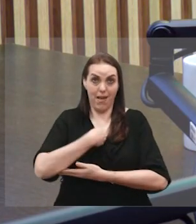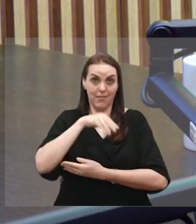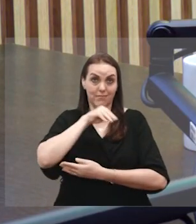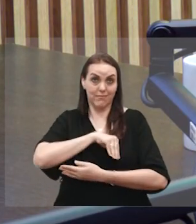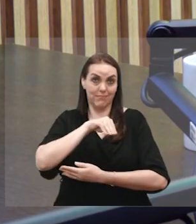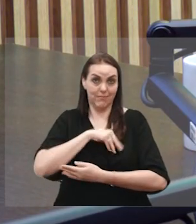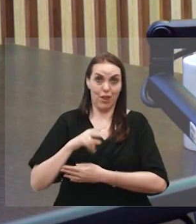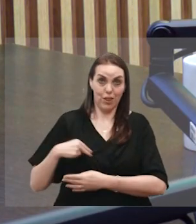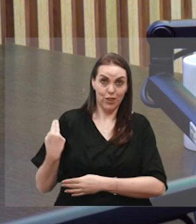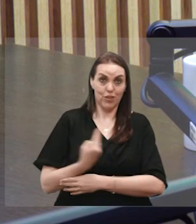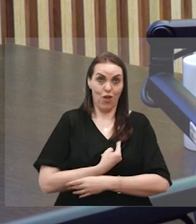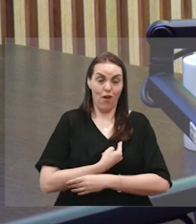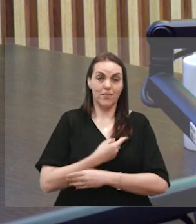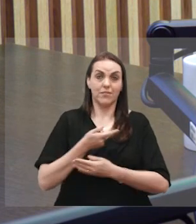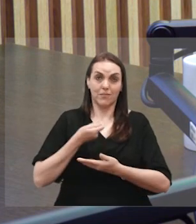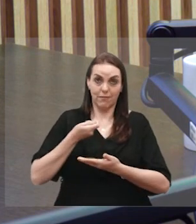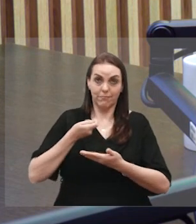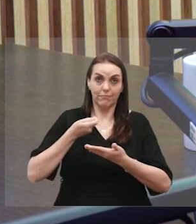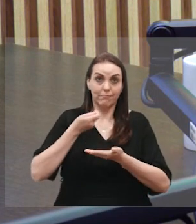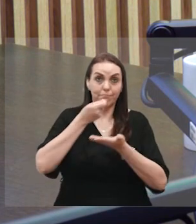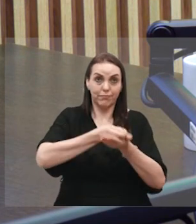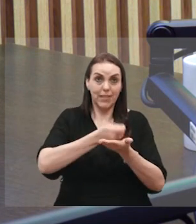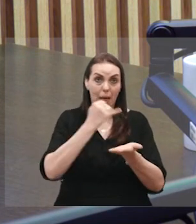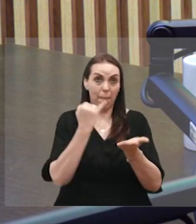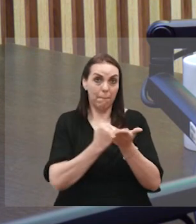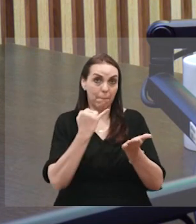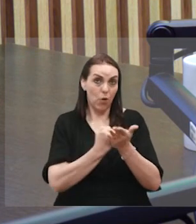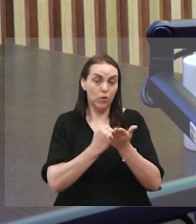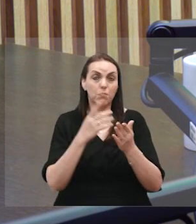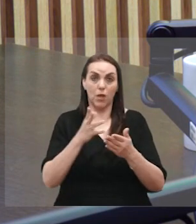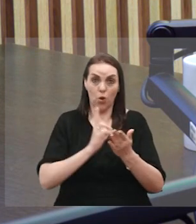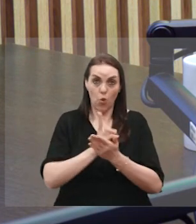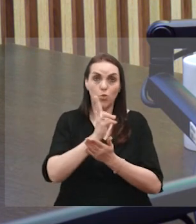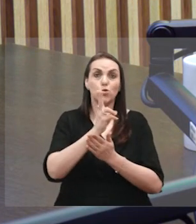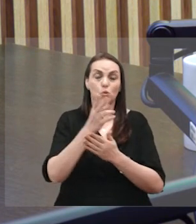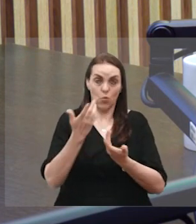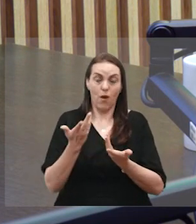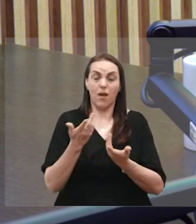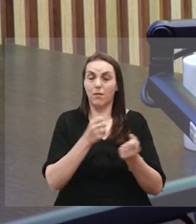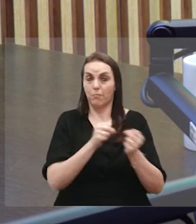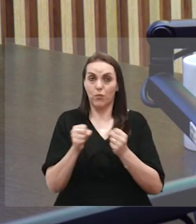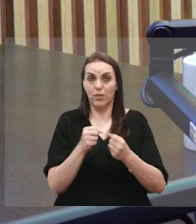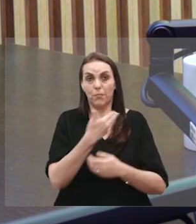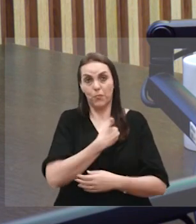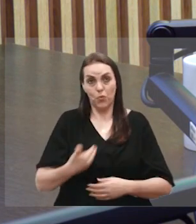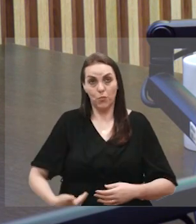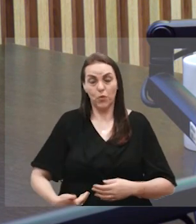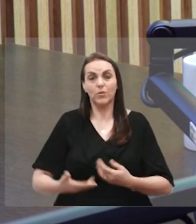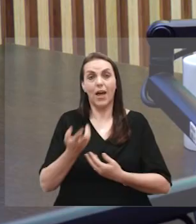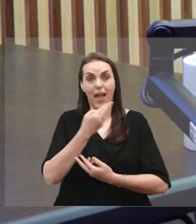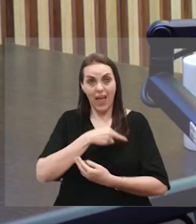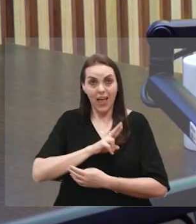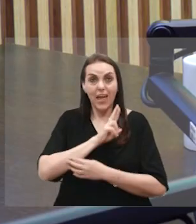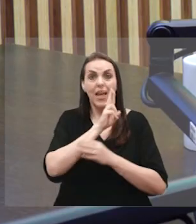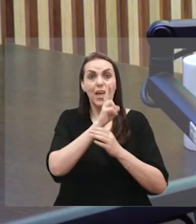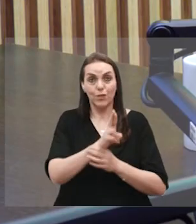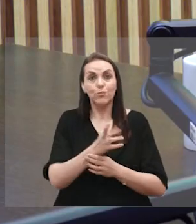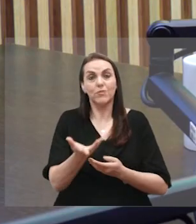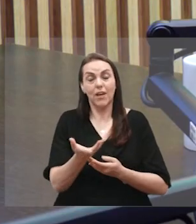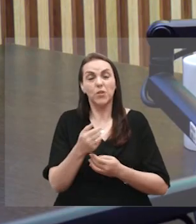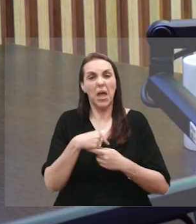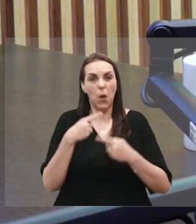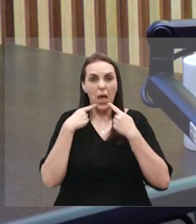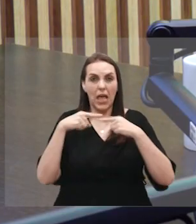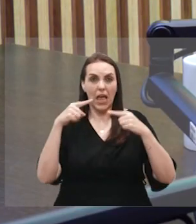vai e está contribuindo, o pagador de imposto, para manter a máquina pública, para ela dar resultados, para ela gerar resultados, que eu critiquei